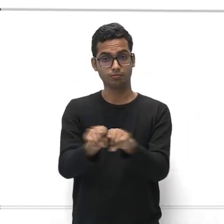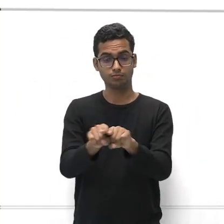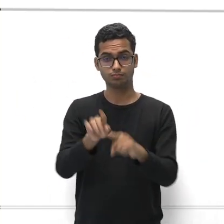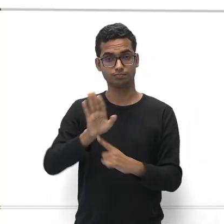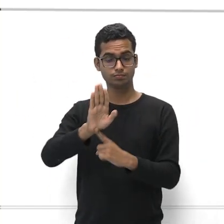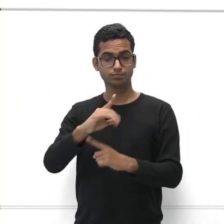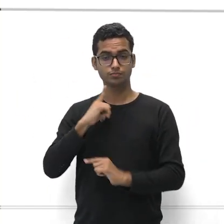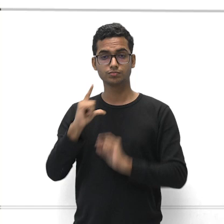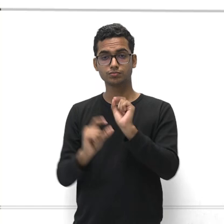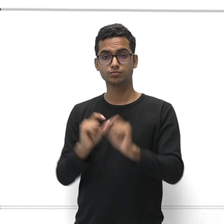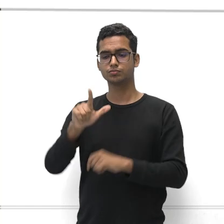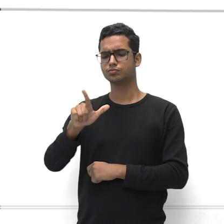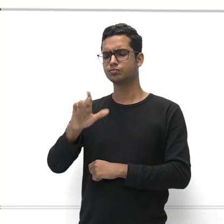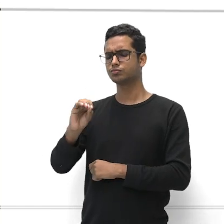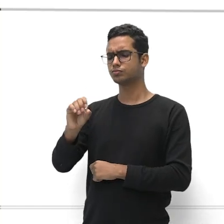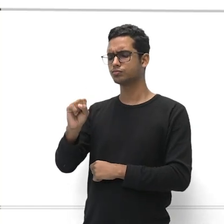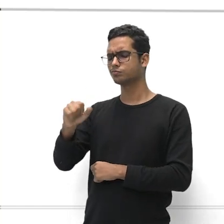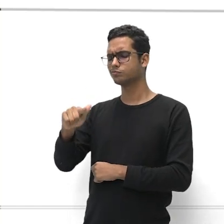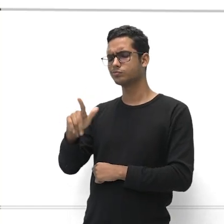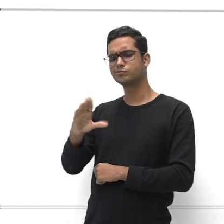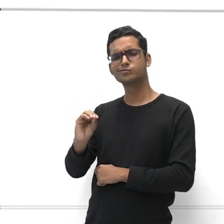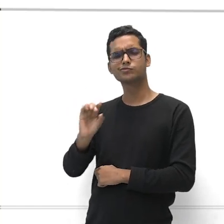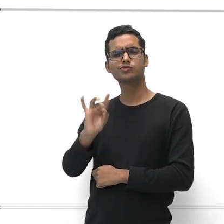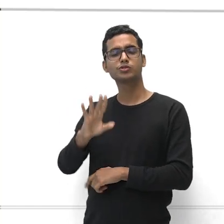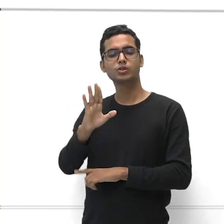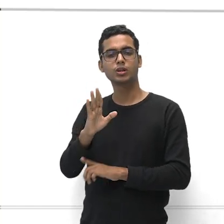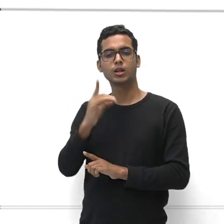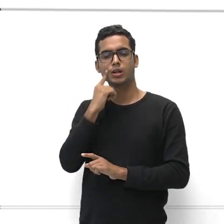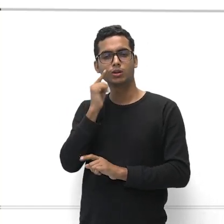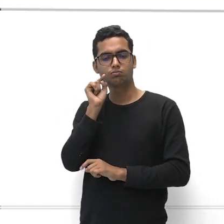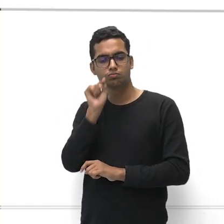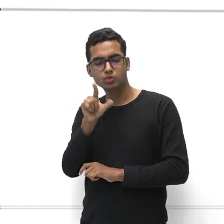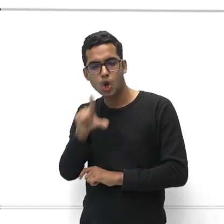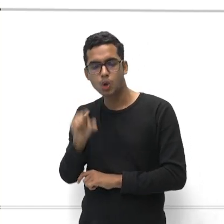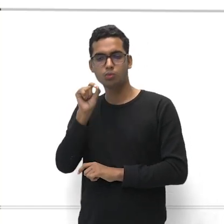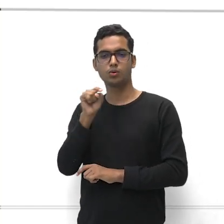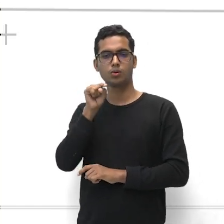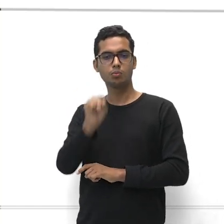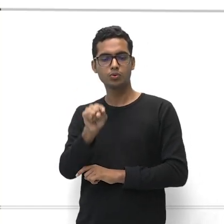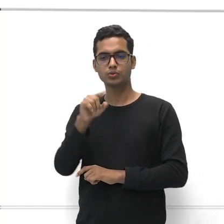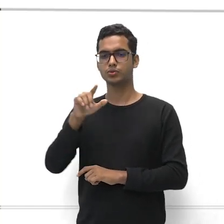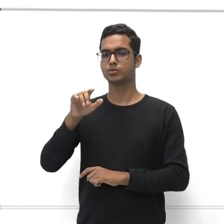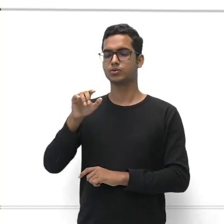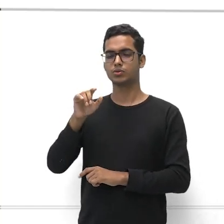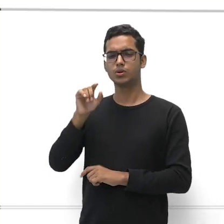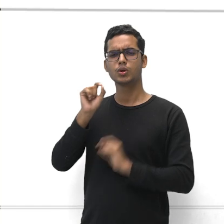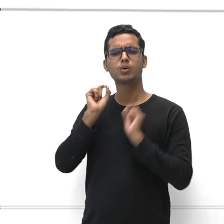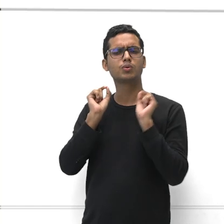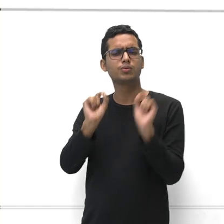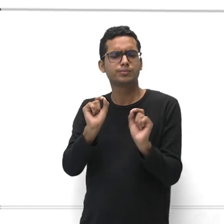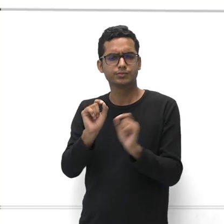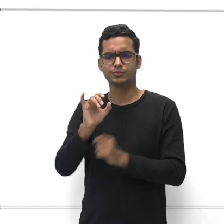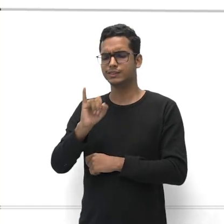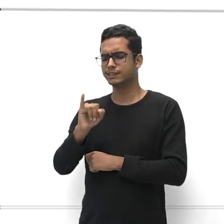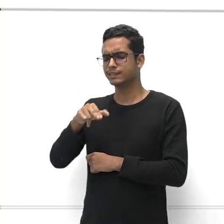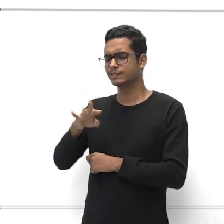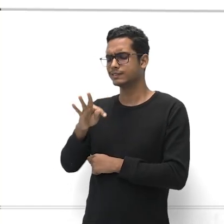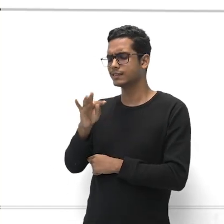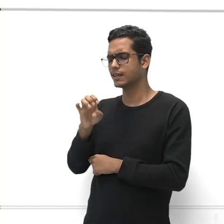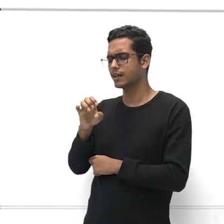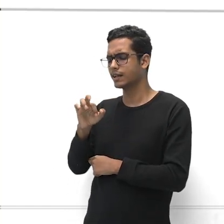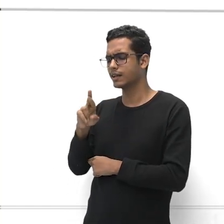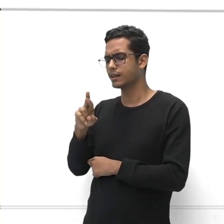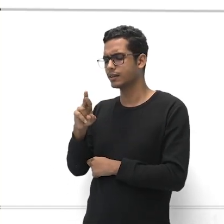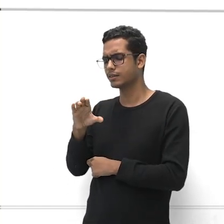É, basta determinar aqui os nossos pontos de interseção da circunferência com esse par de retas perpendiculares. Então, como é que nós vamos